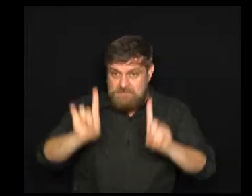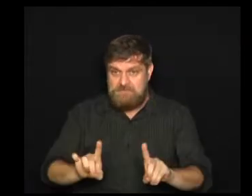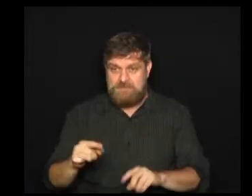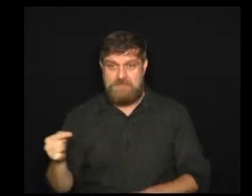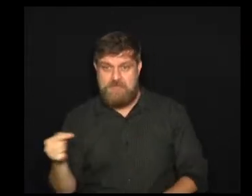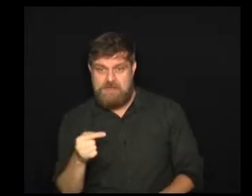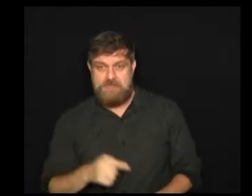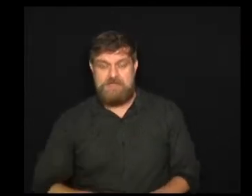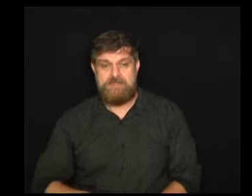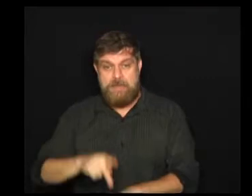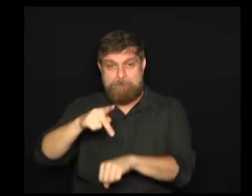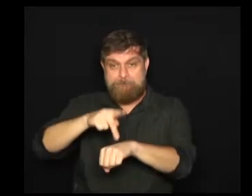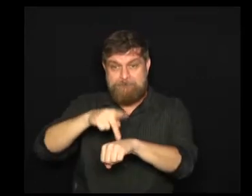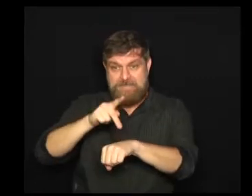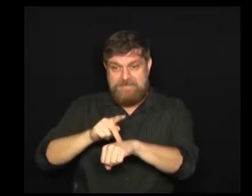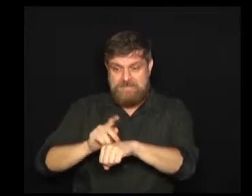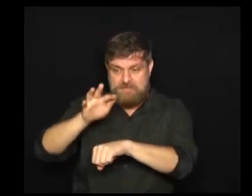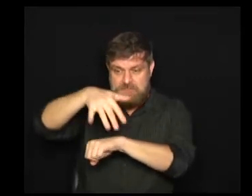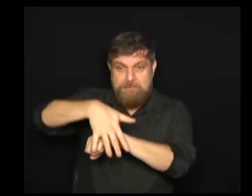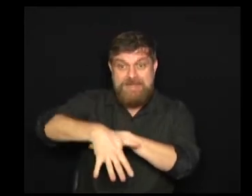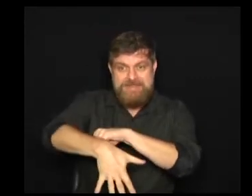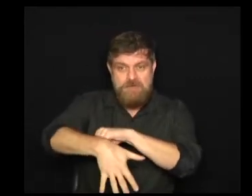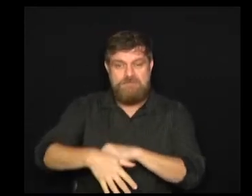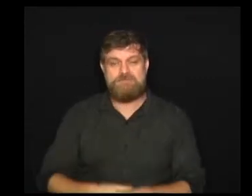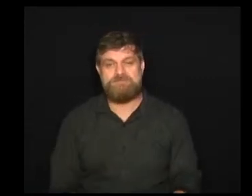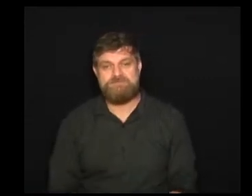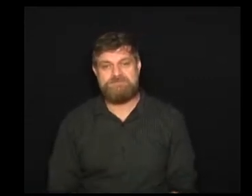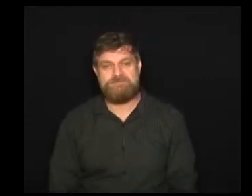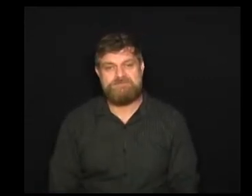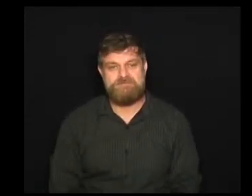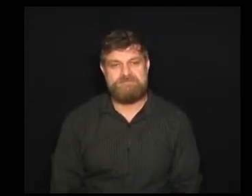evento lá da Pedreira do Chapadão.